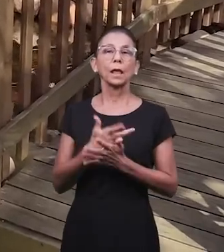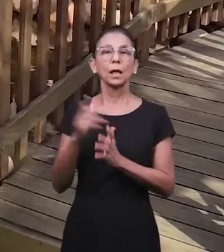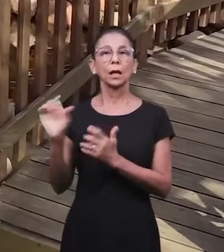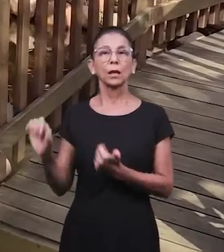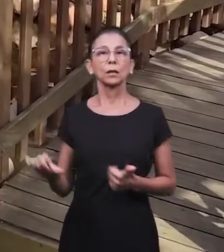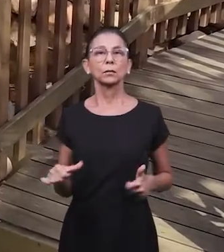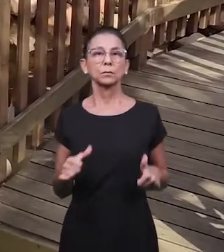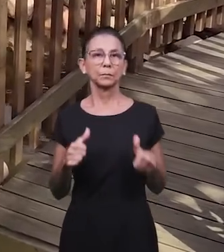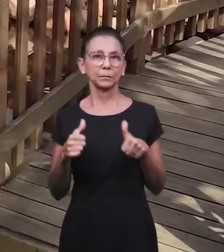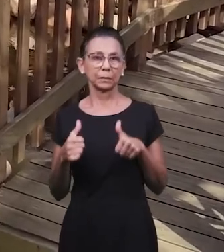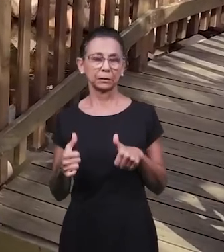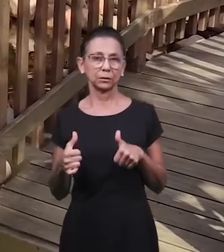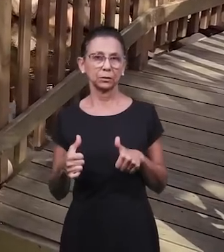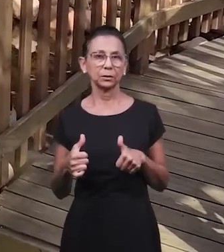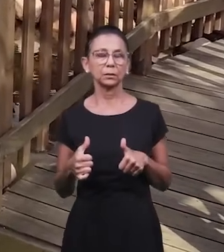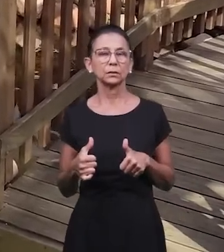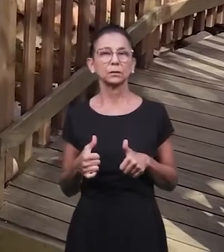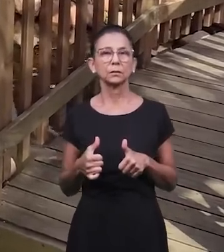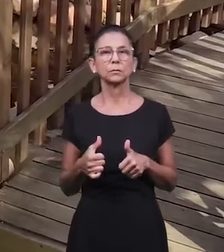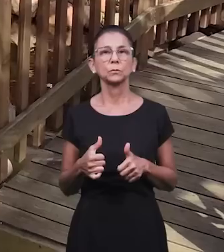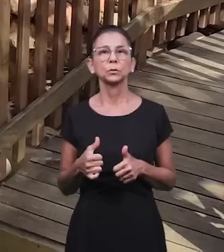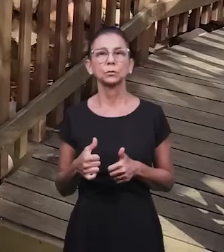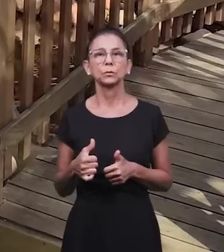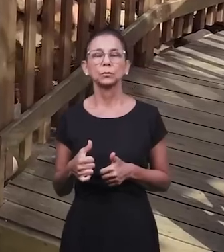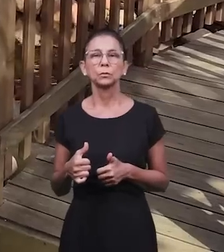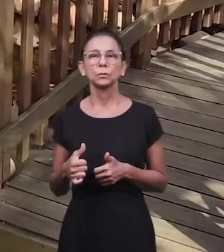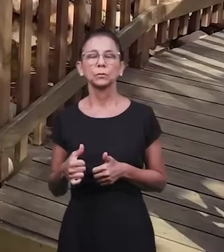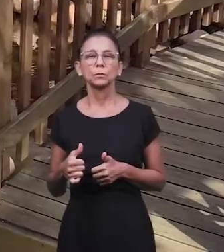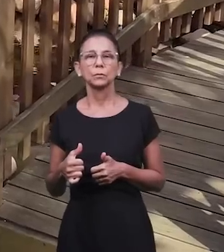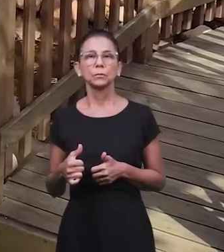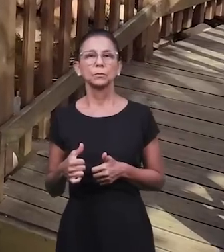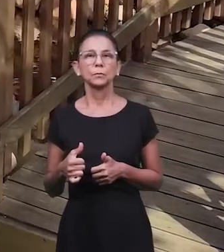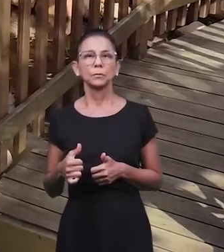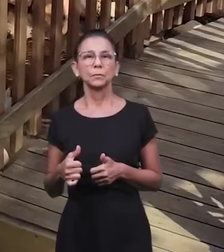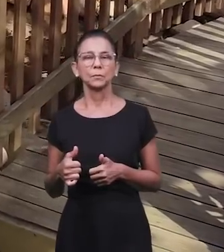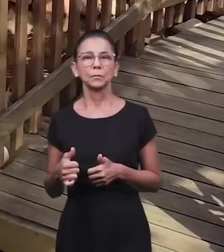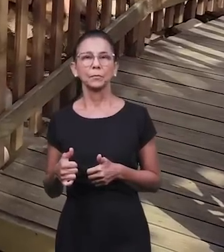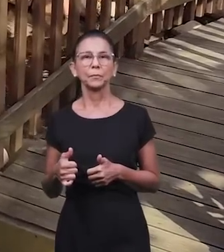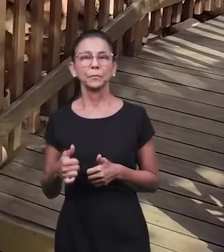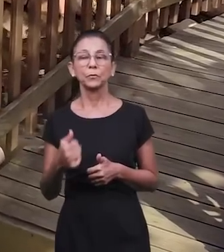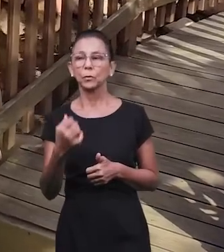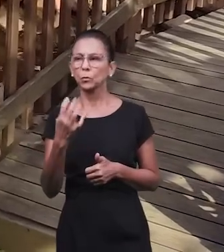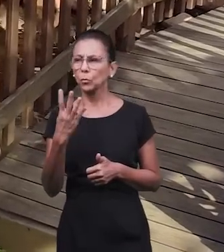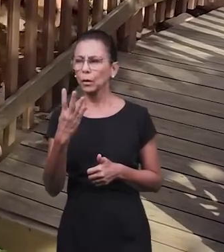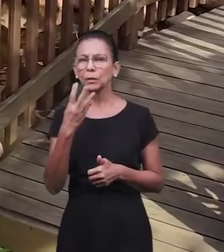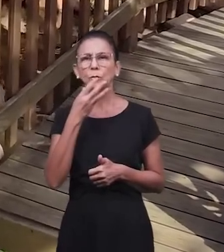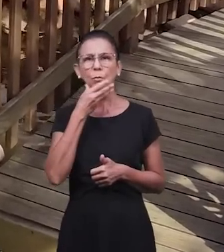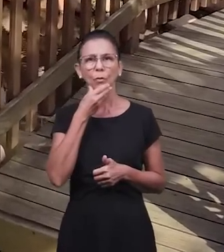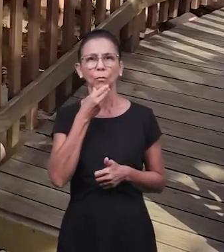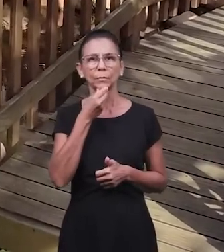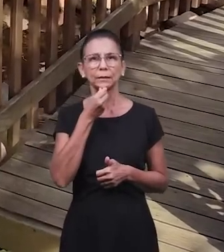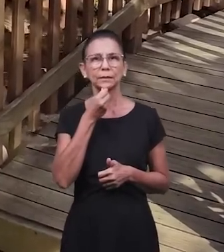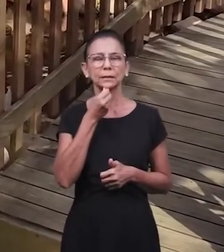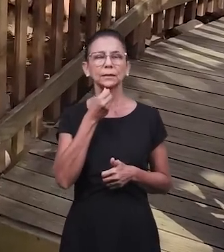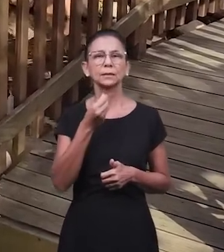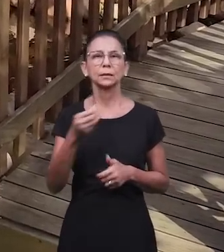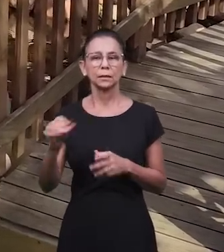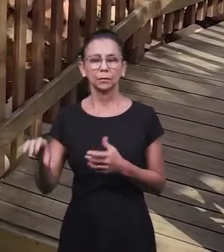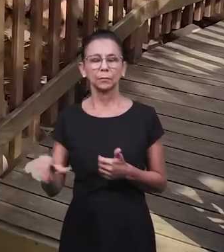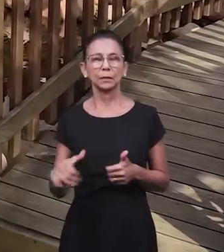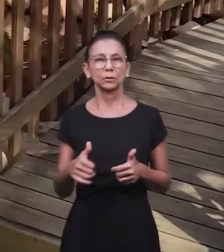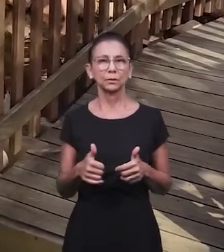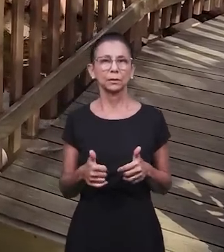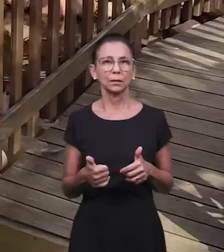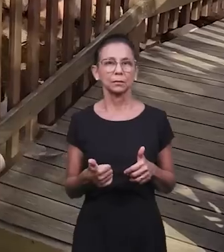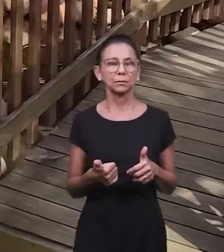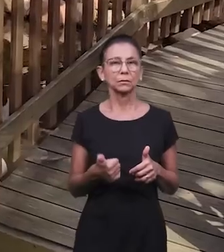passamos na outra edição. Quantas vidas foram batizadas? Foram 4 varões. 4 varões, que bênção. O pastor